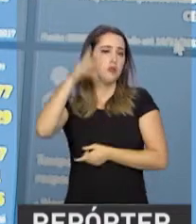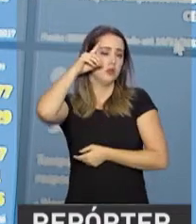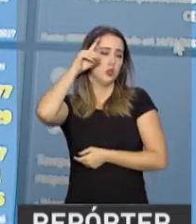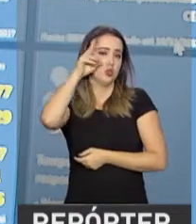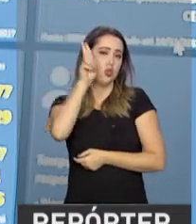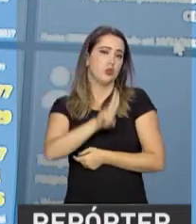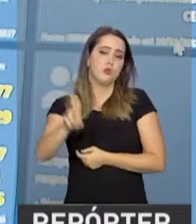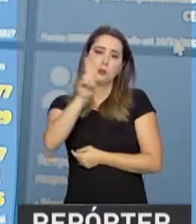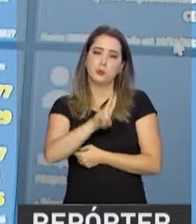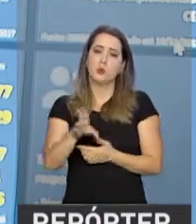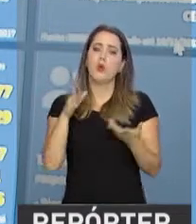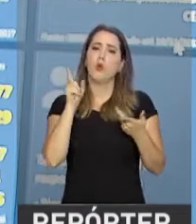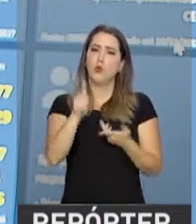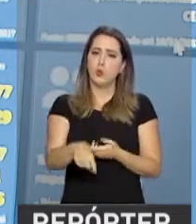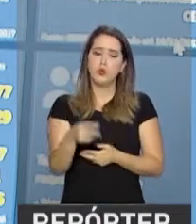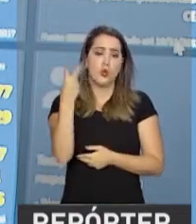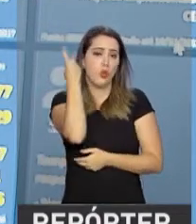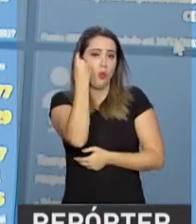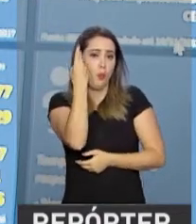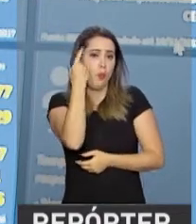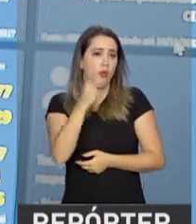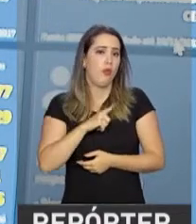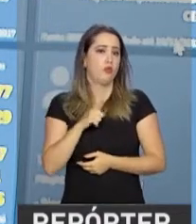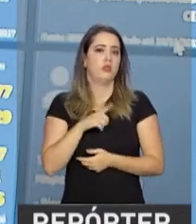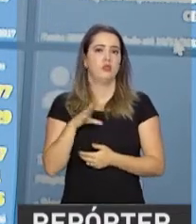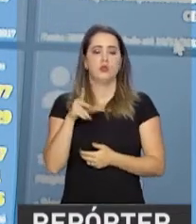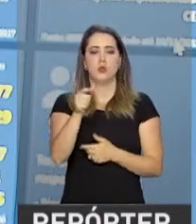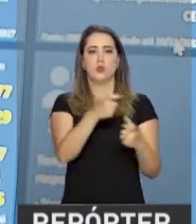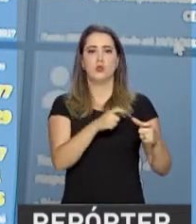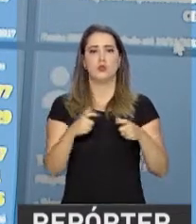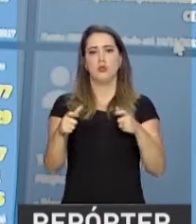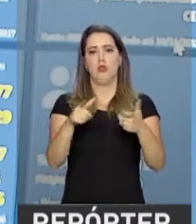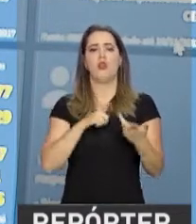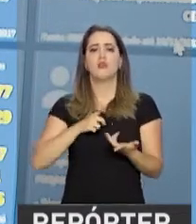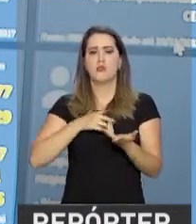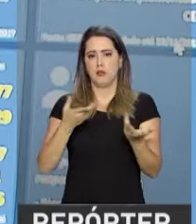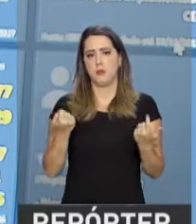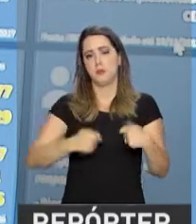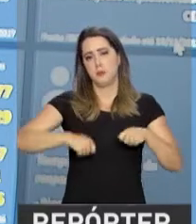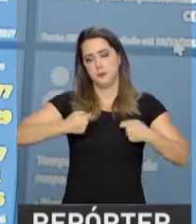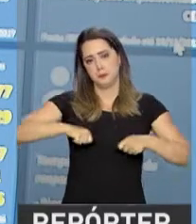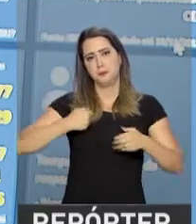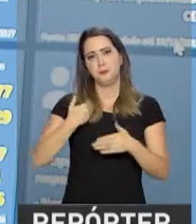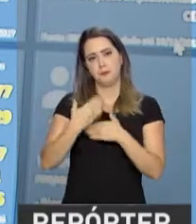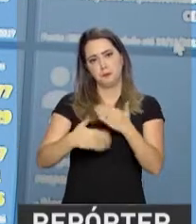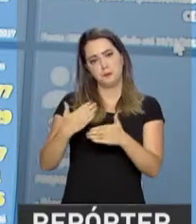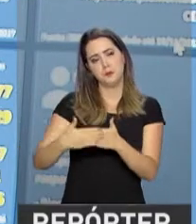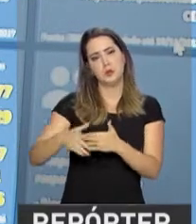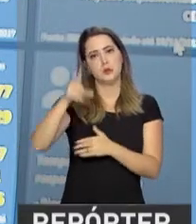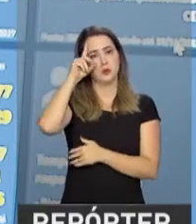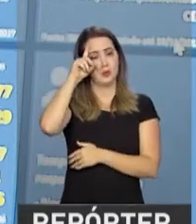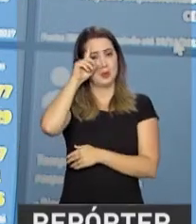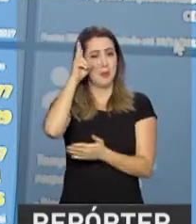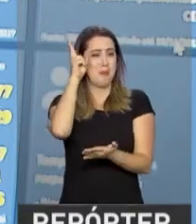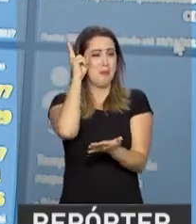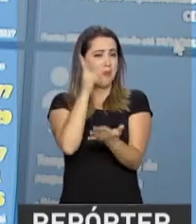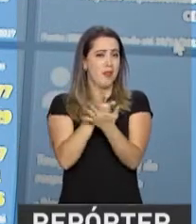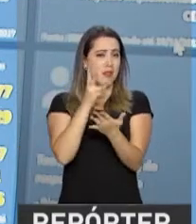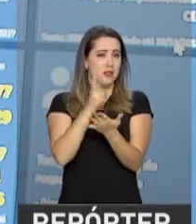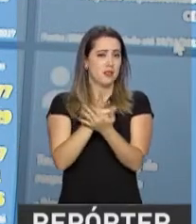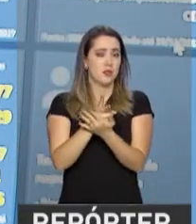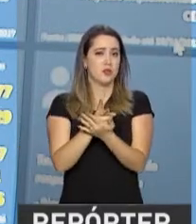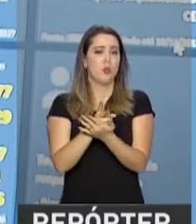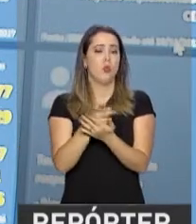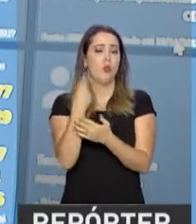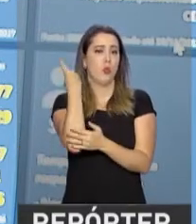dos órgãos e itens muito comuns à maioria das instituições mas mesmo fato de ser itens comuns não têm impedido